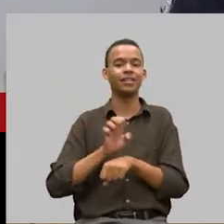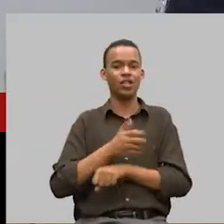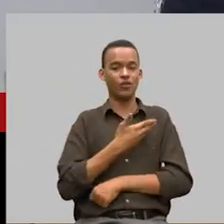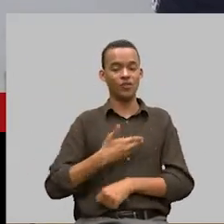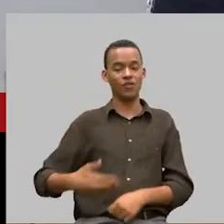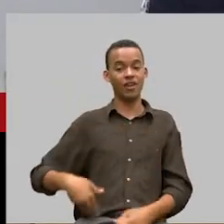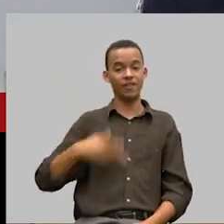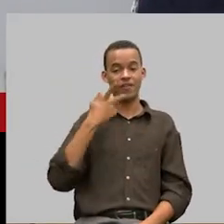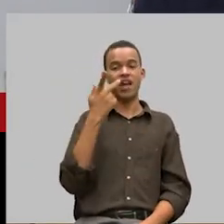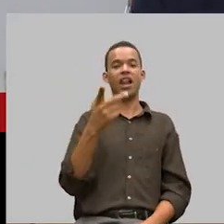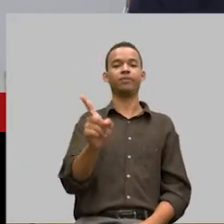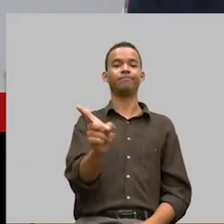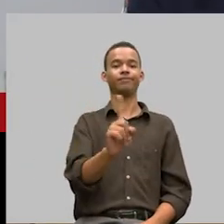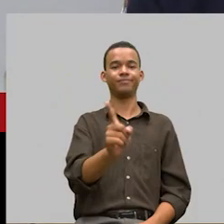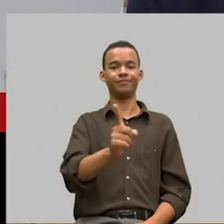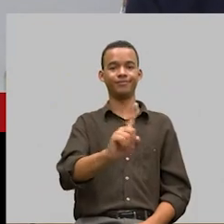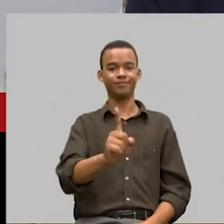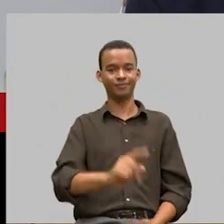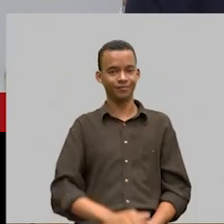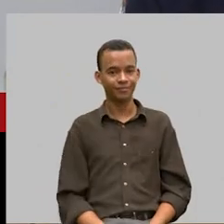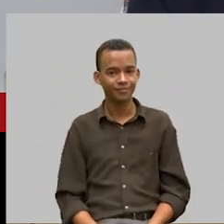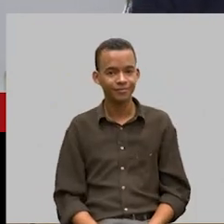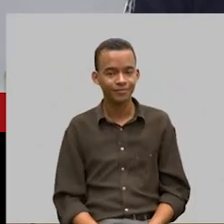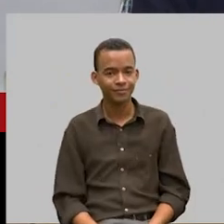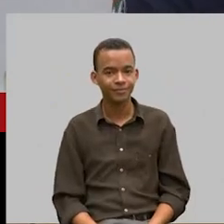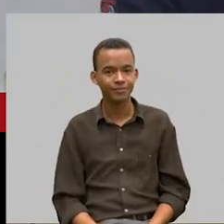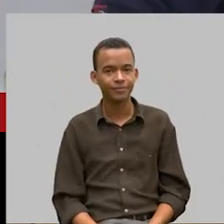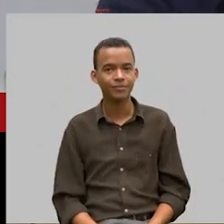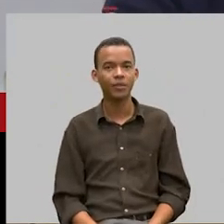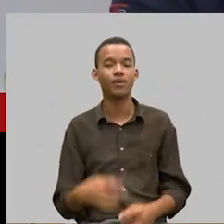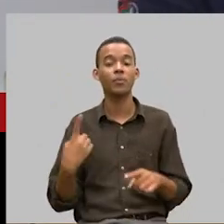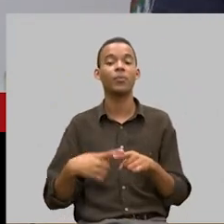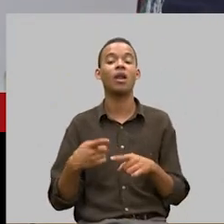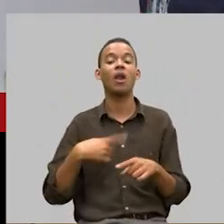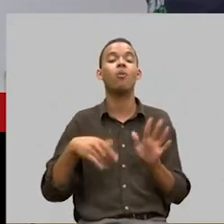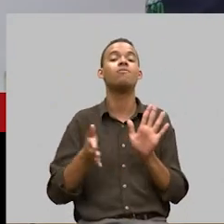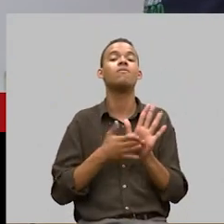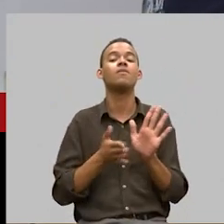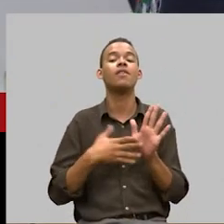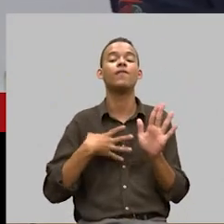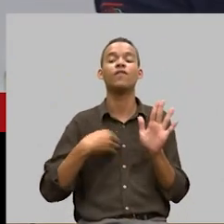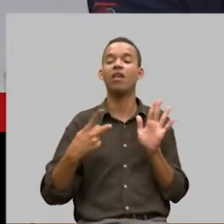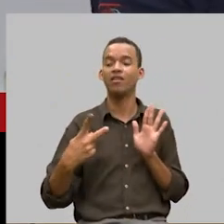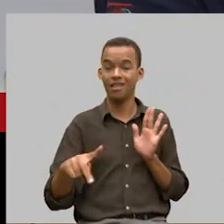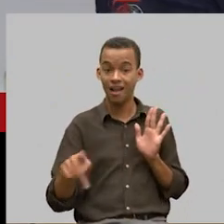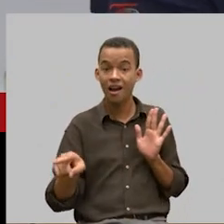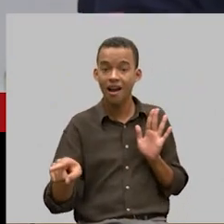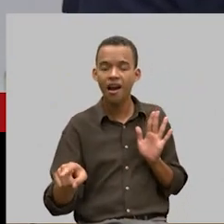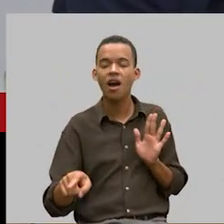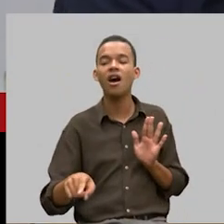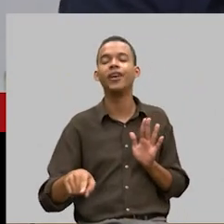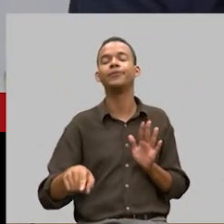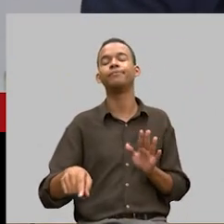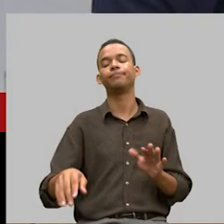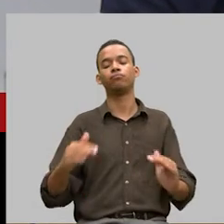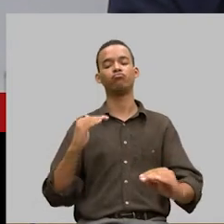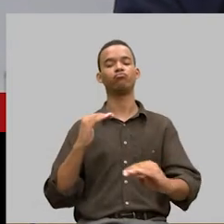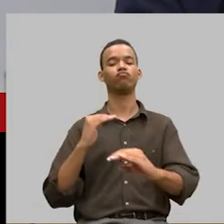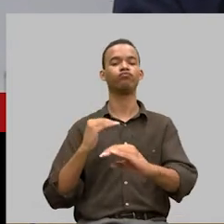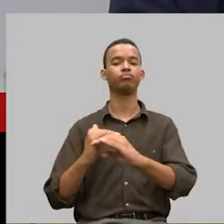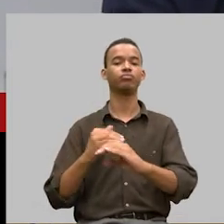hum hum o que a gente tá propondo pro seu filho é continuar Onde você